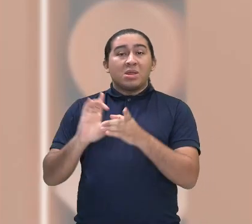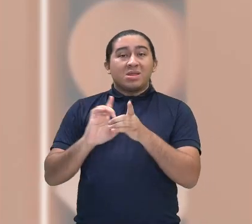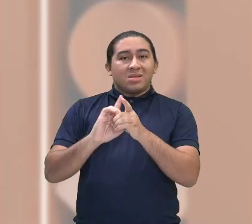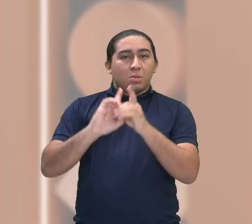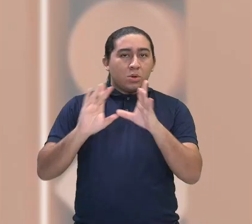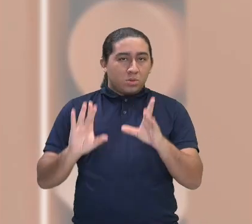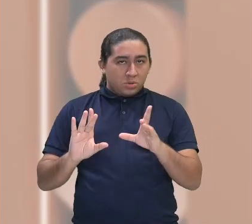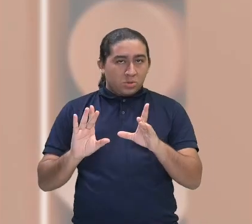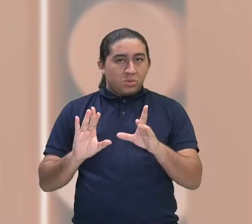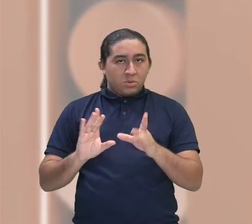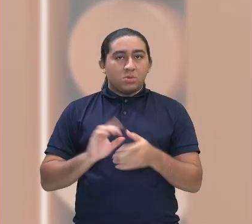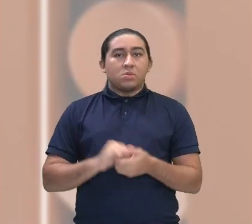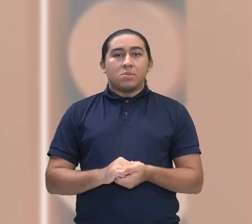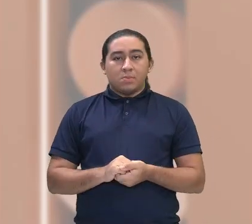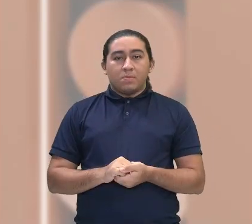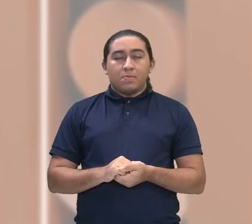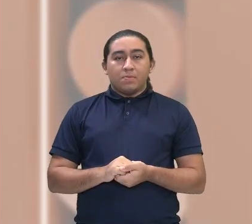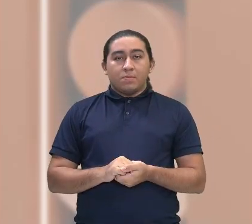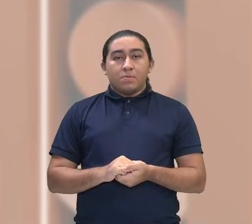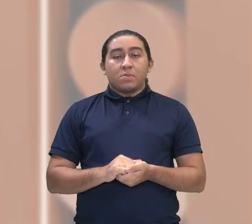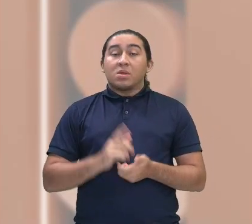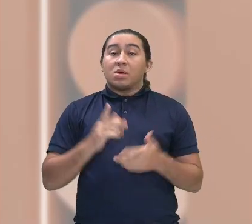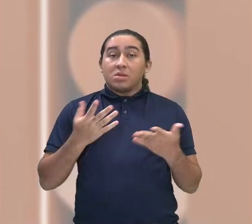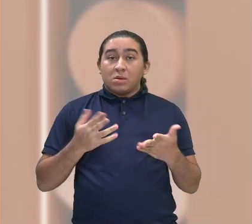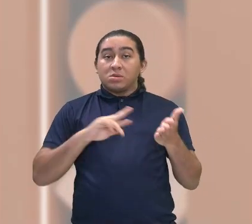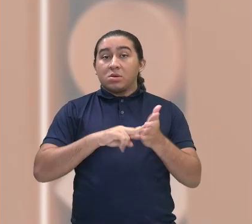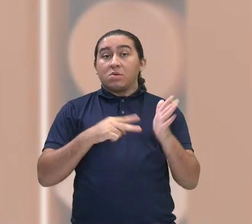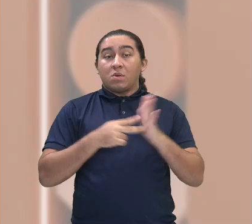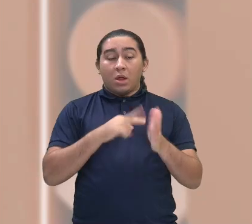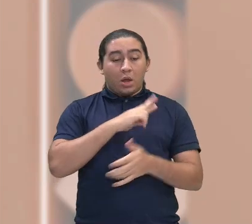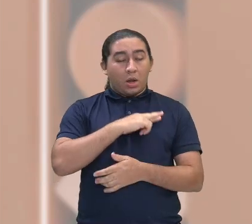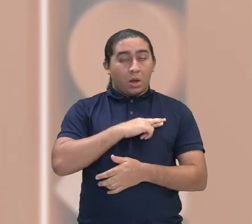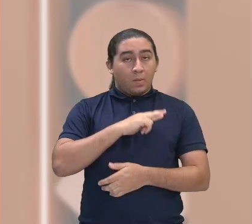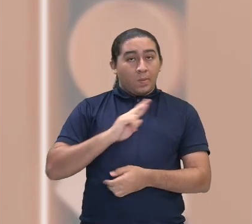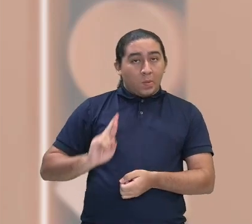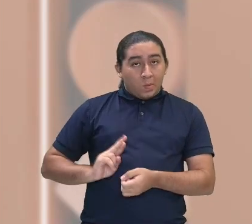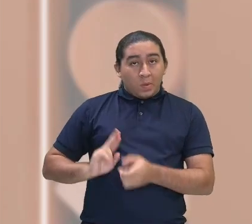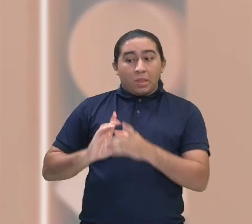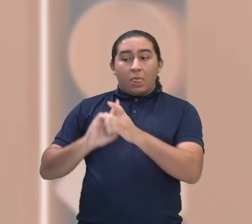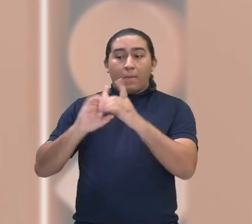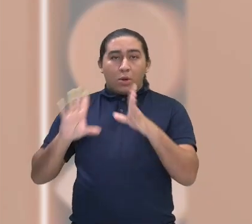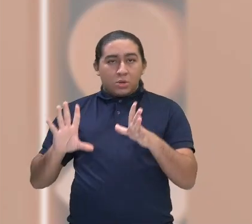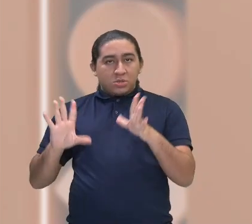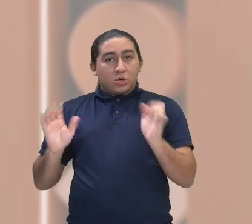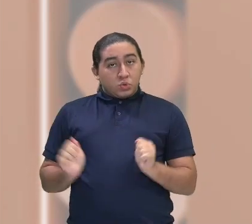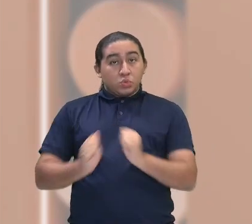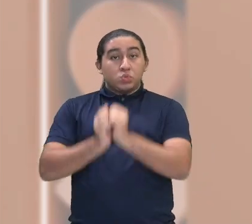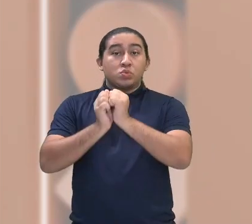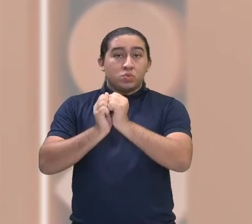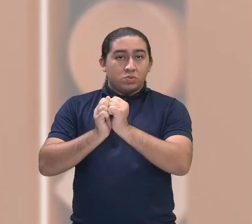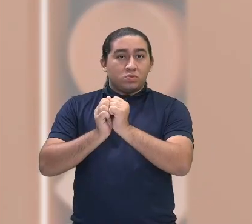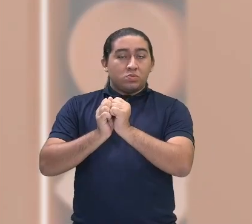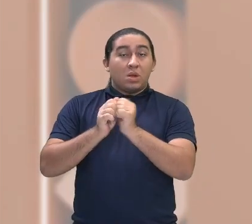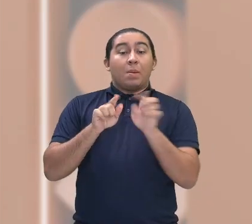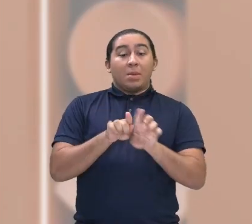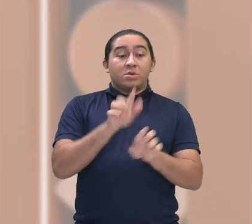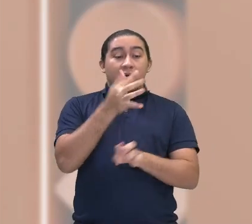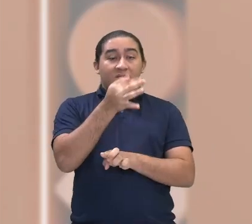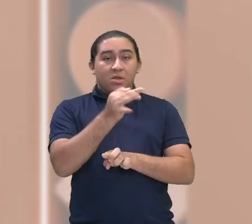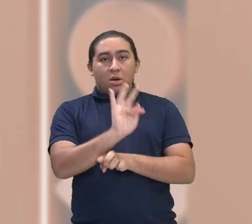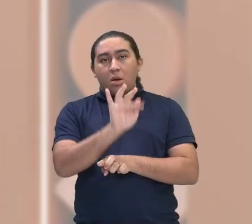e democracia estão aqui, ó, reunidos, além da questão do sistema federativo, que é um conceito que vai surgir um pouco depois.